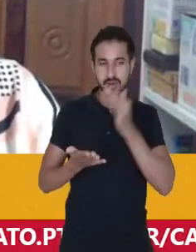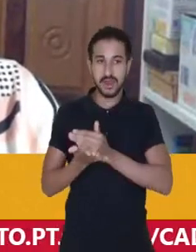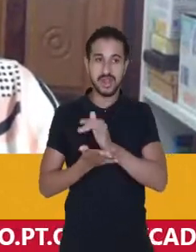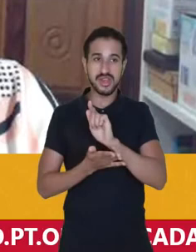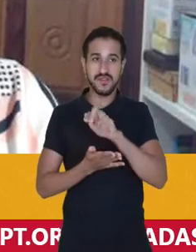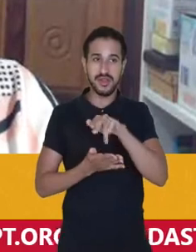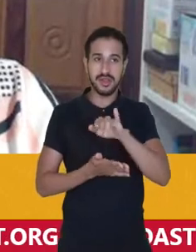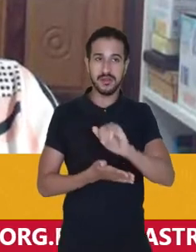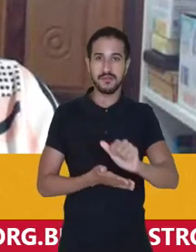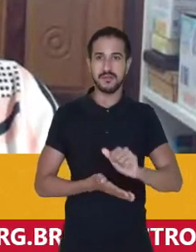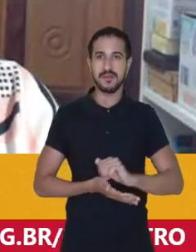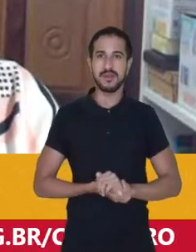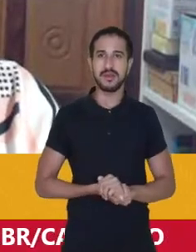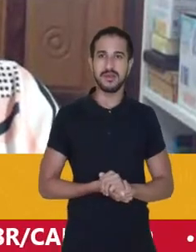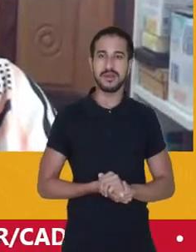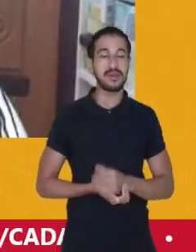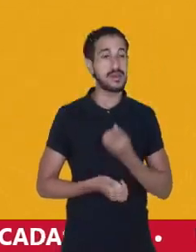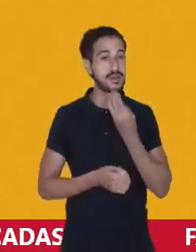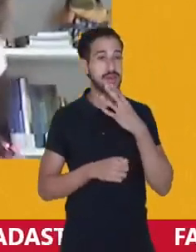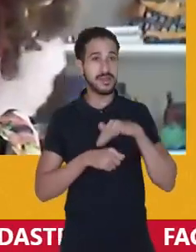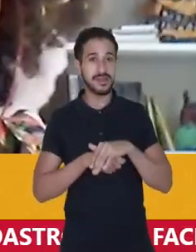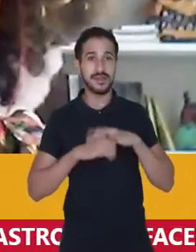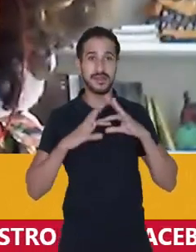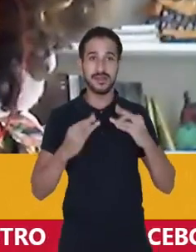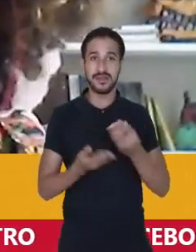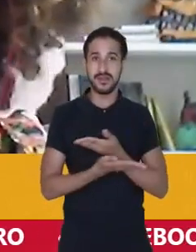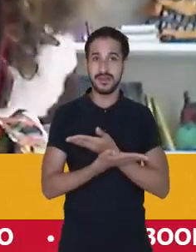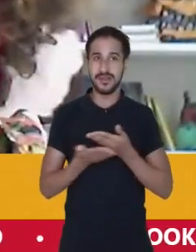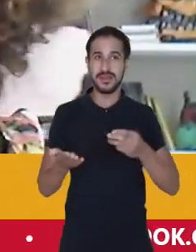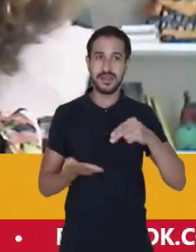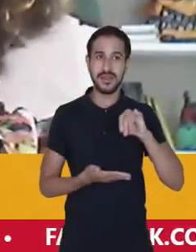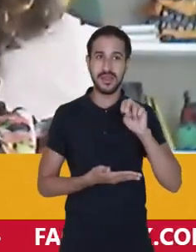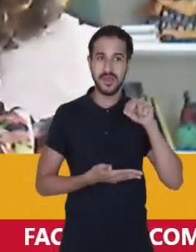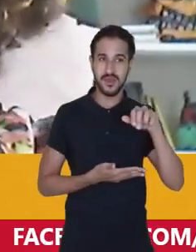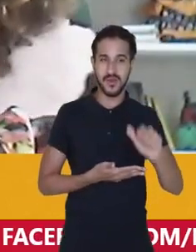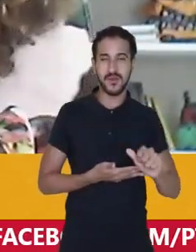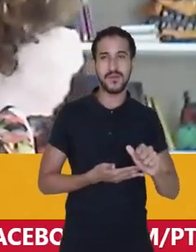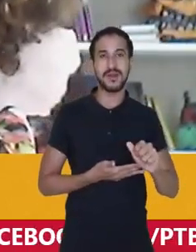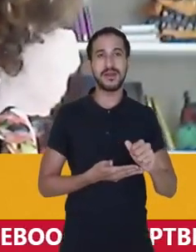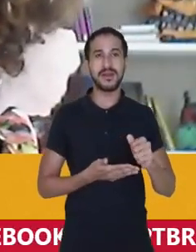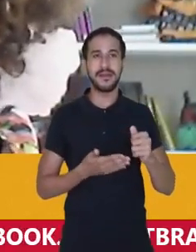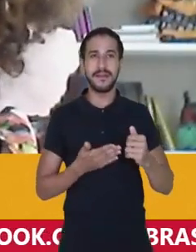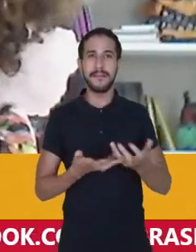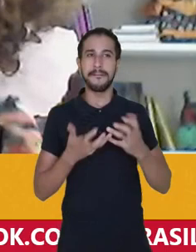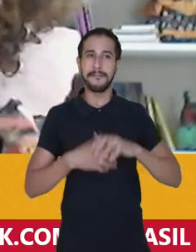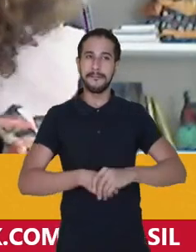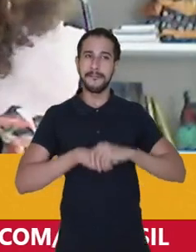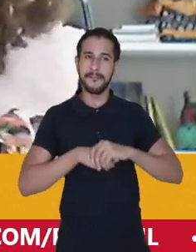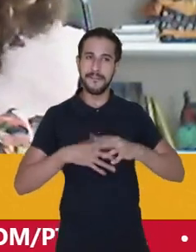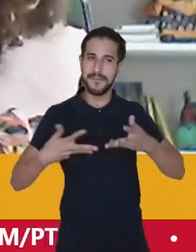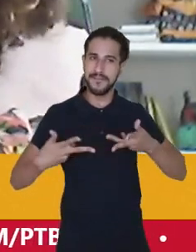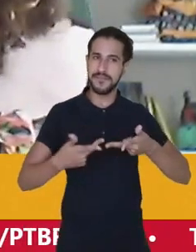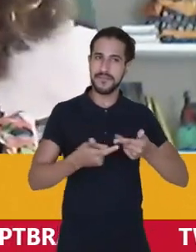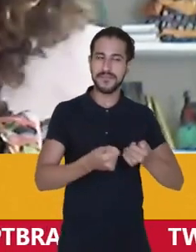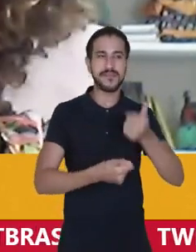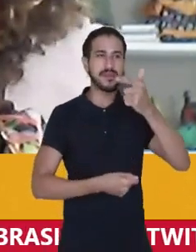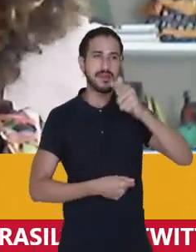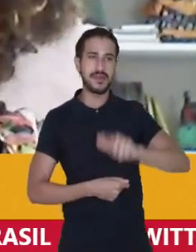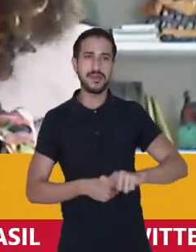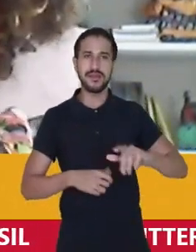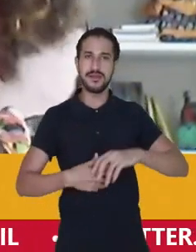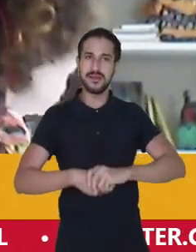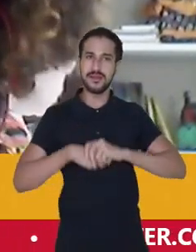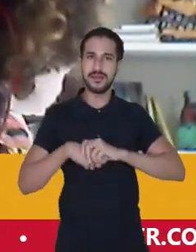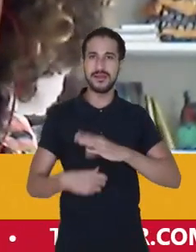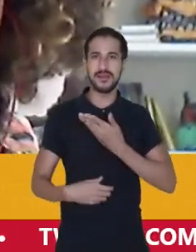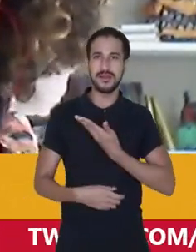Givânia. Boa noite, Nilma. Cumprimentar e agradecer o convite mais uma vez.